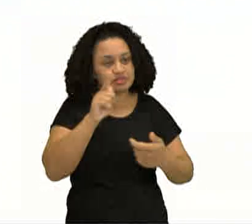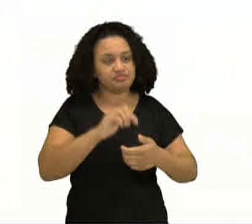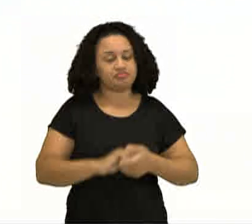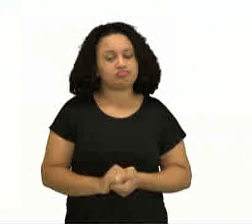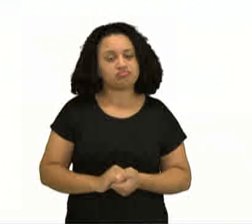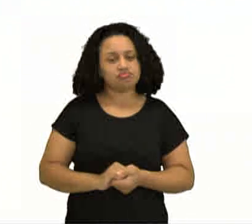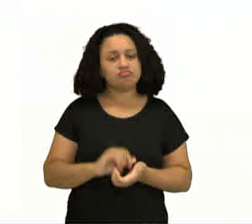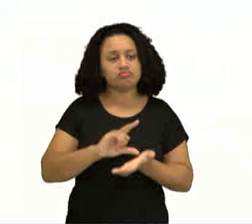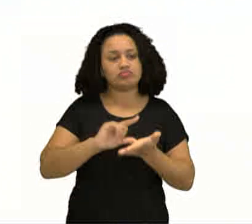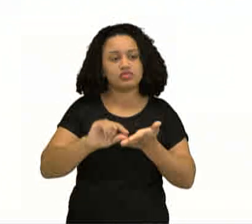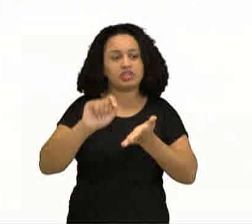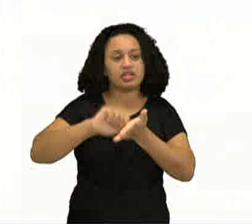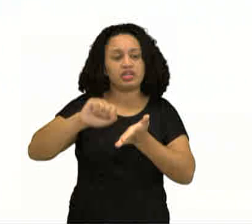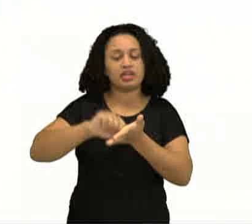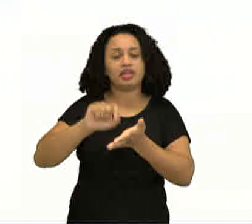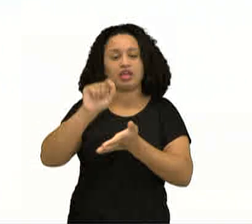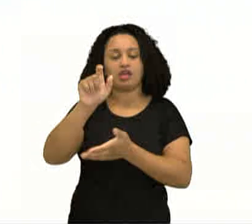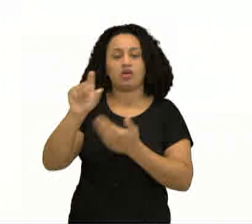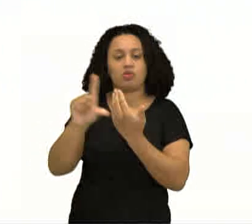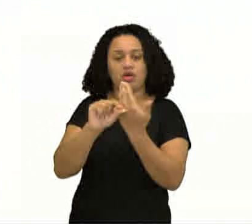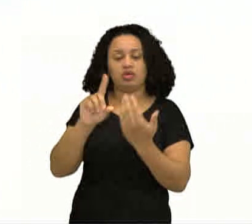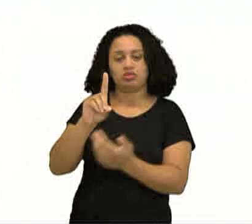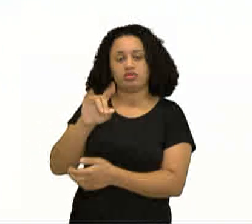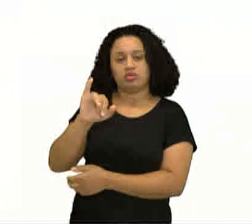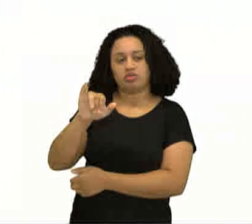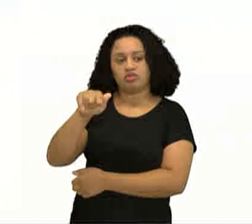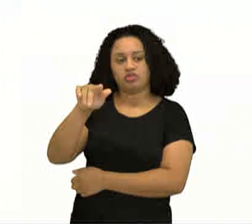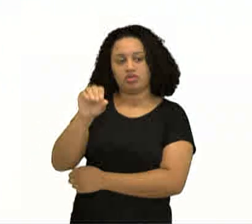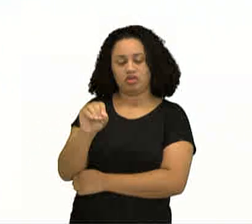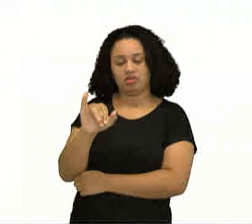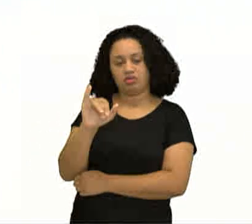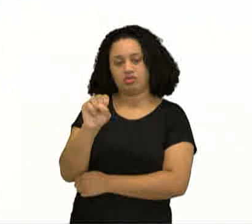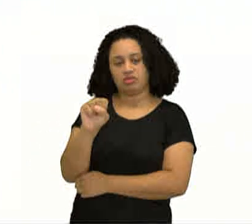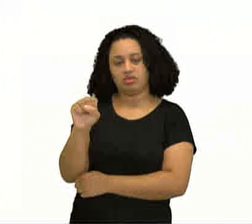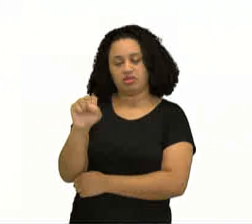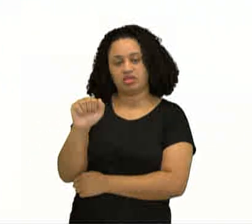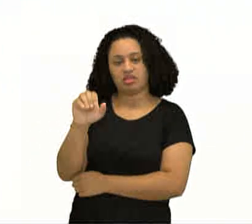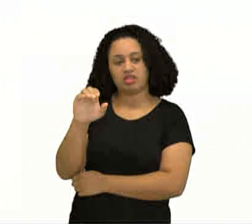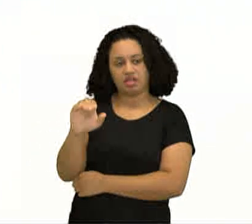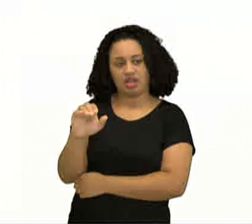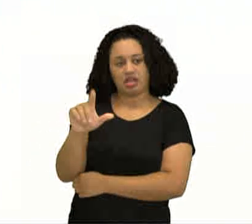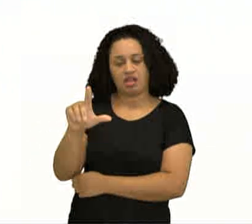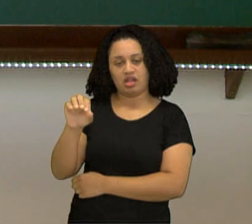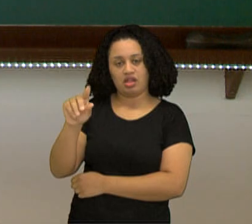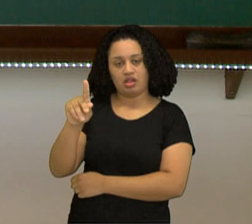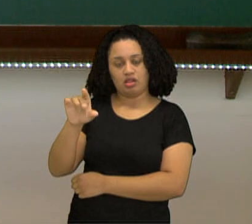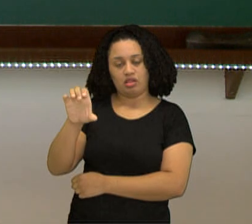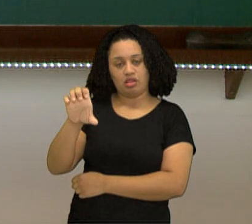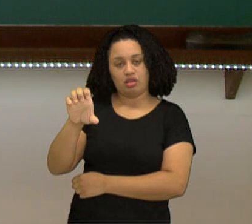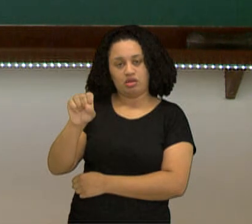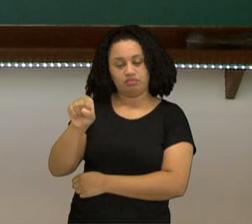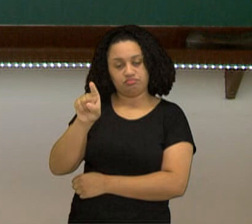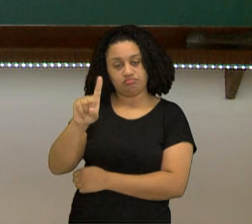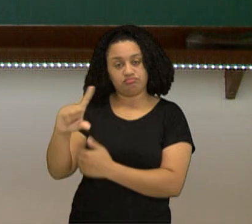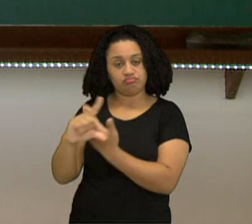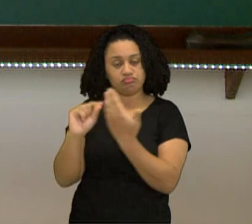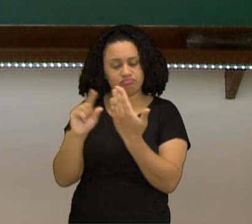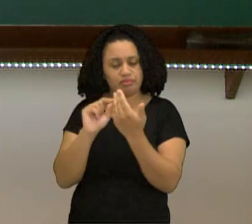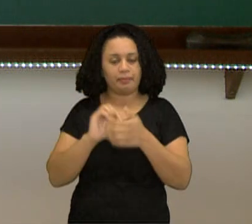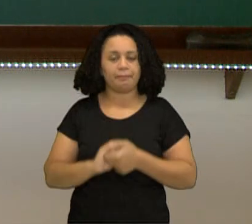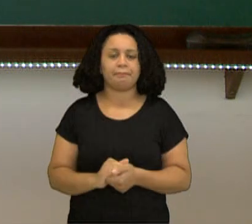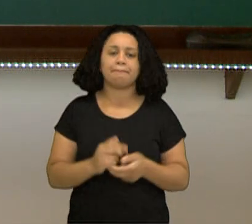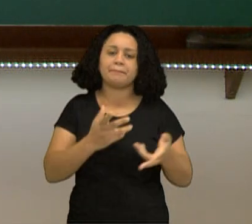publicado, escrito por Diego Isaac Lopes. Então, viram quantos argumentos